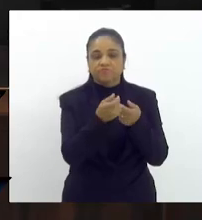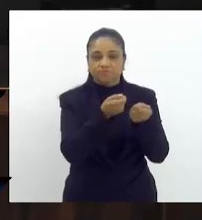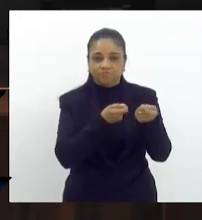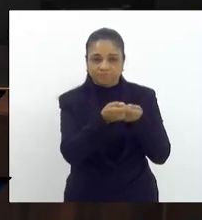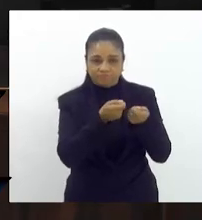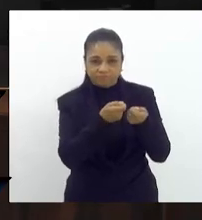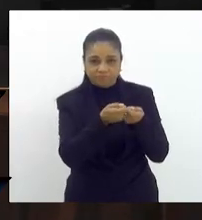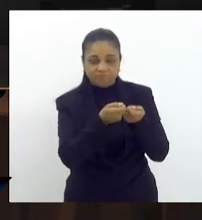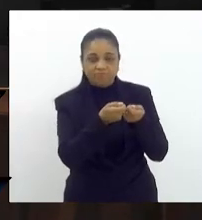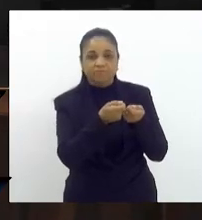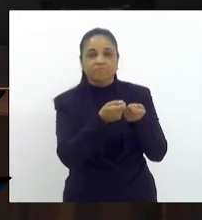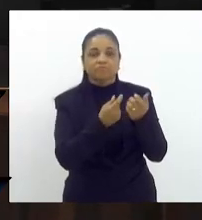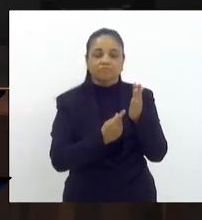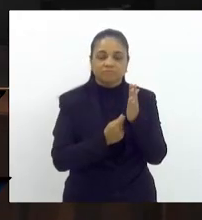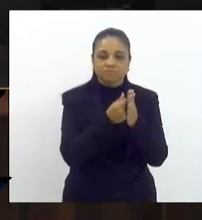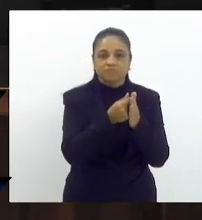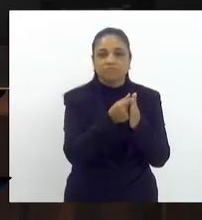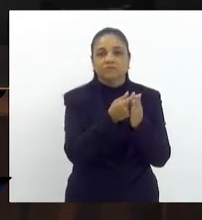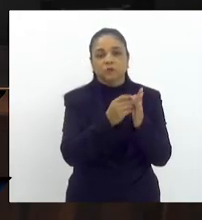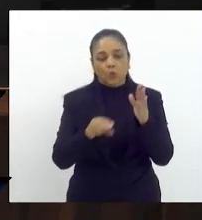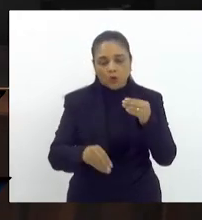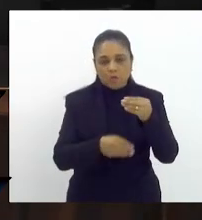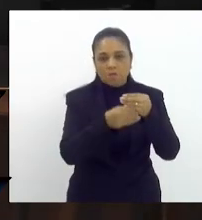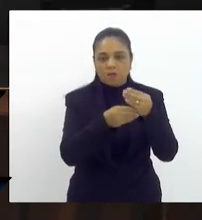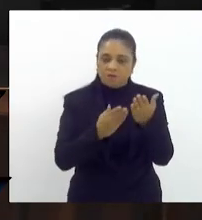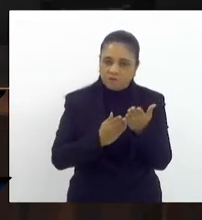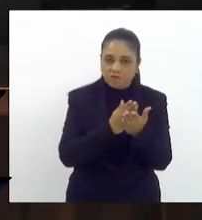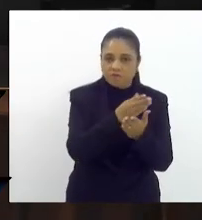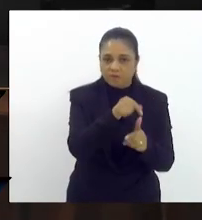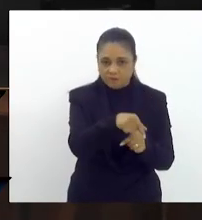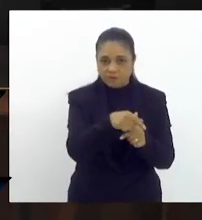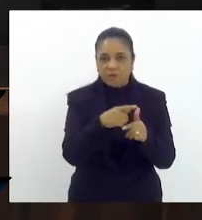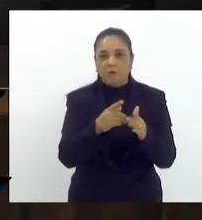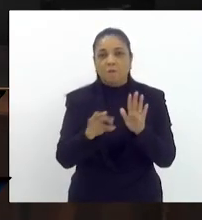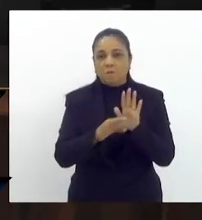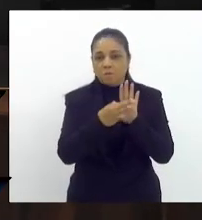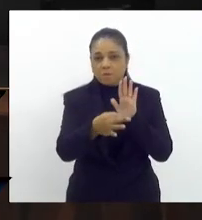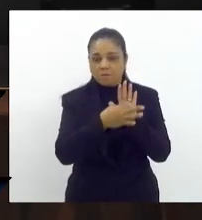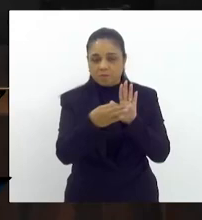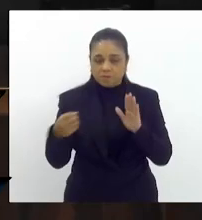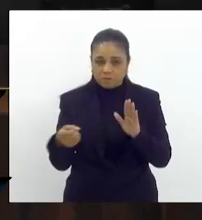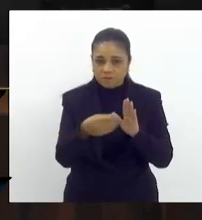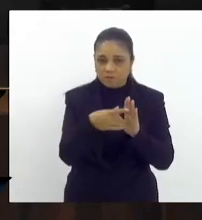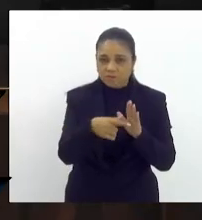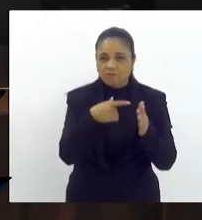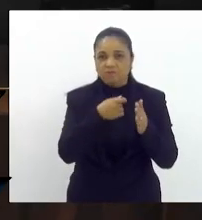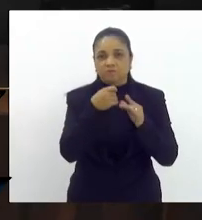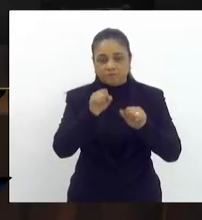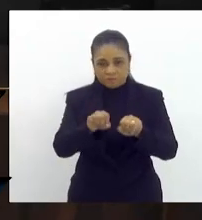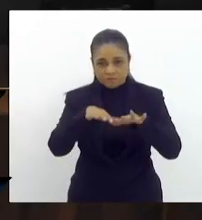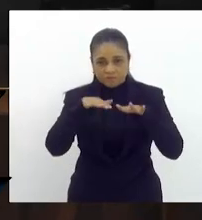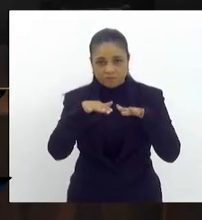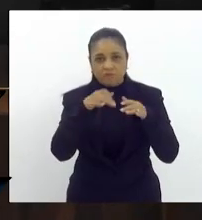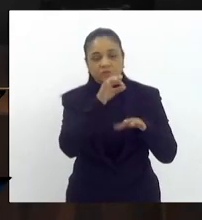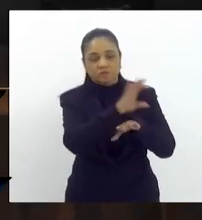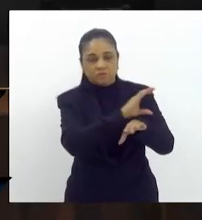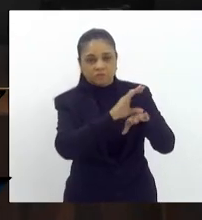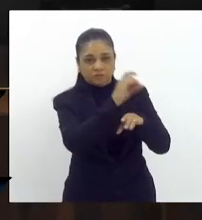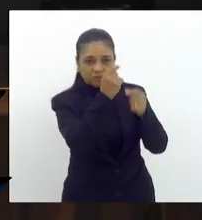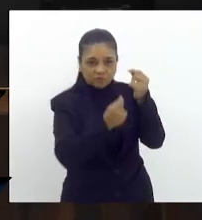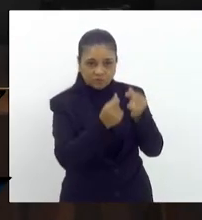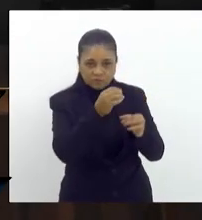financeira e controle favorável com emendas novos pareceres as emendas de plenários das comissões Constituição e justiça